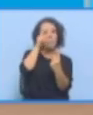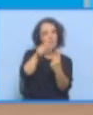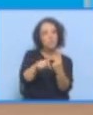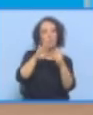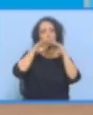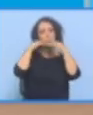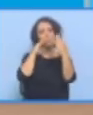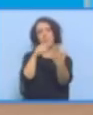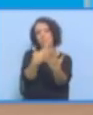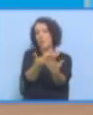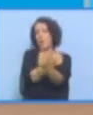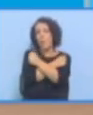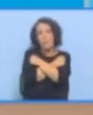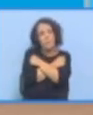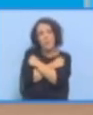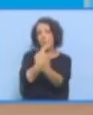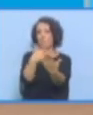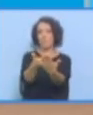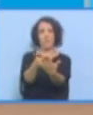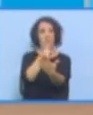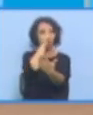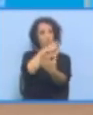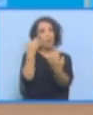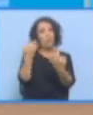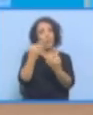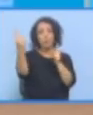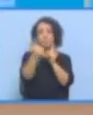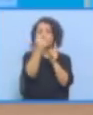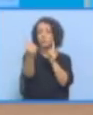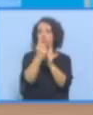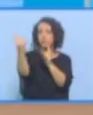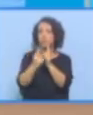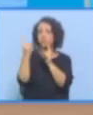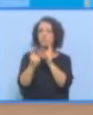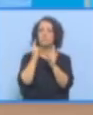abraço, porque ele fez isso com todos os que se encontrou. E este